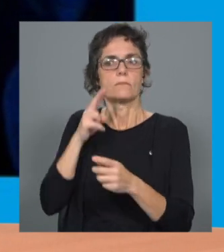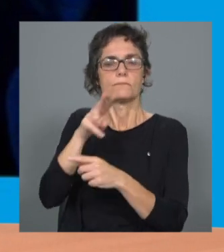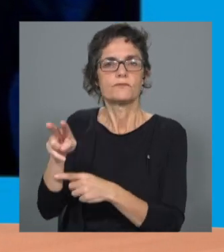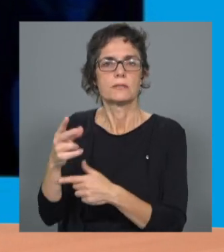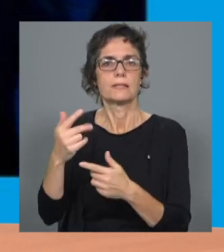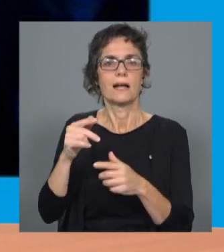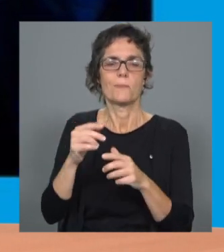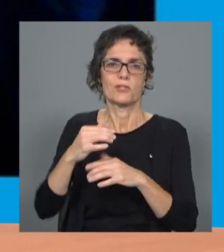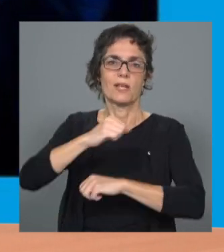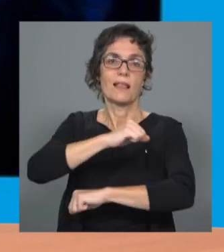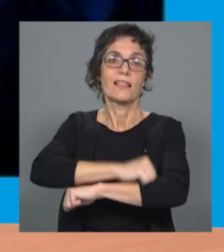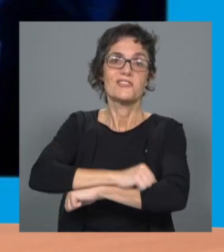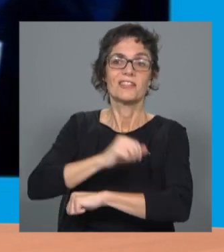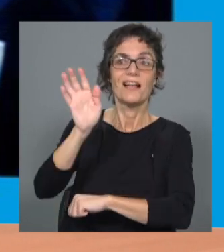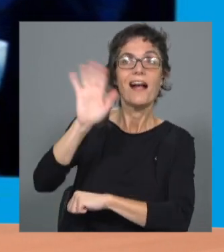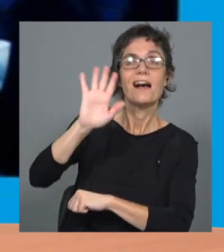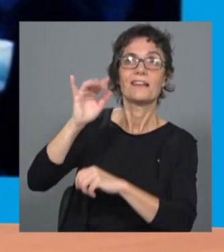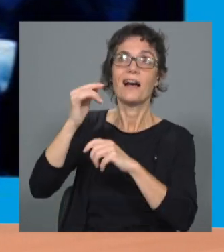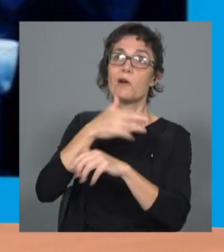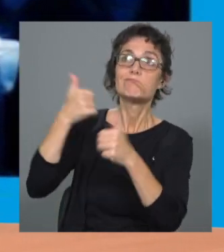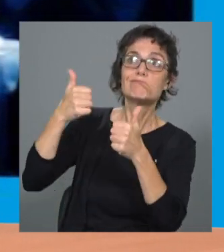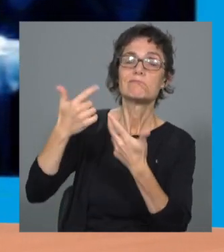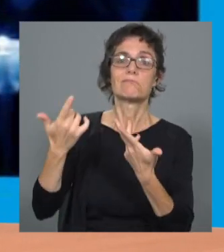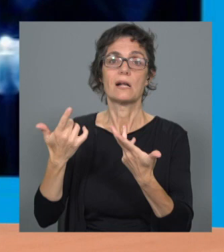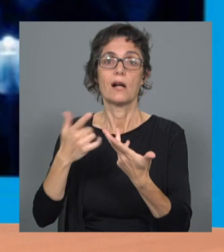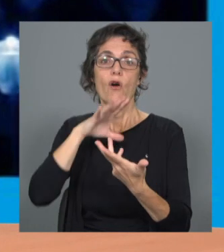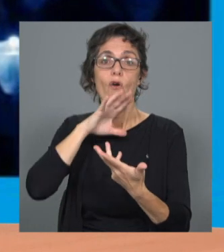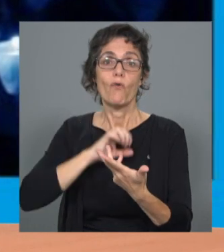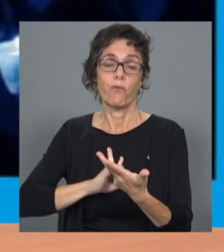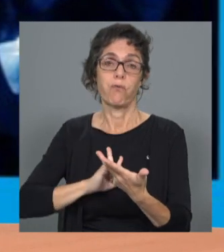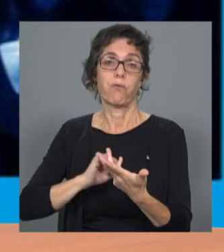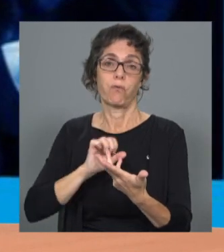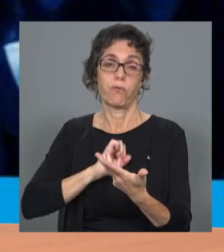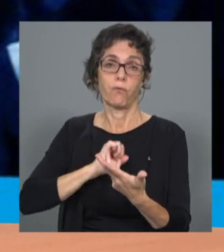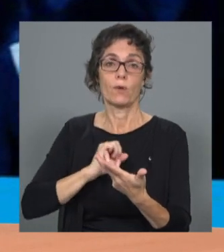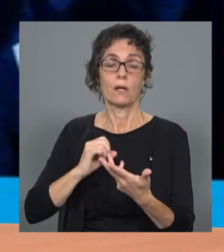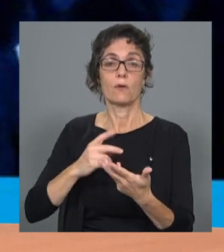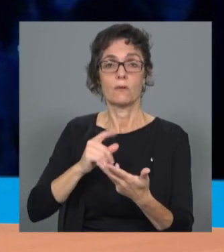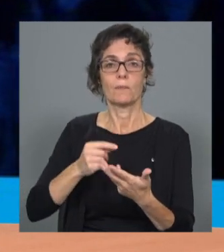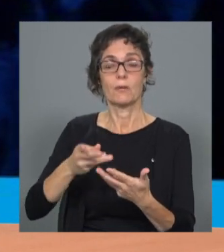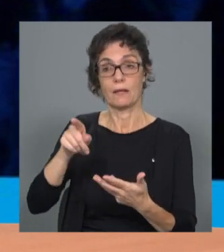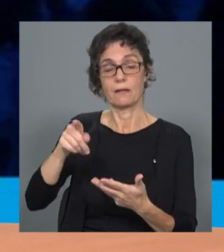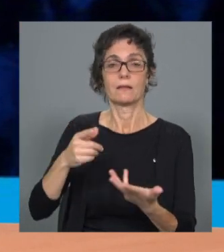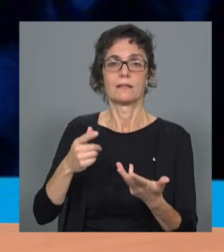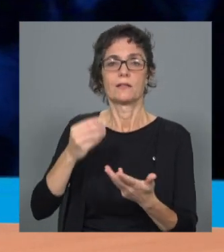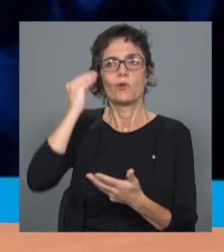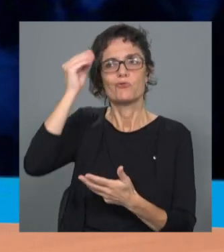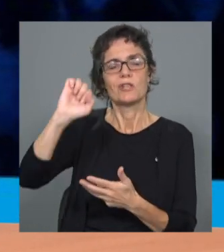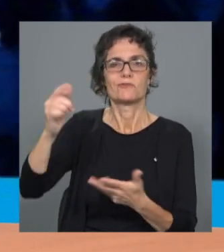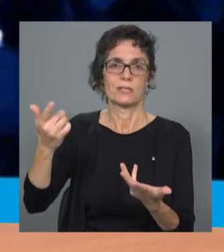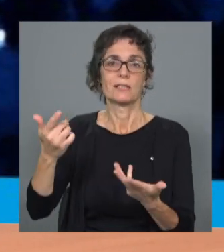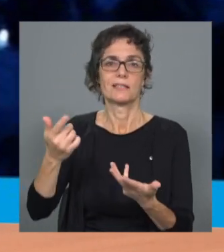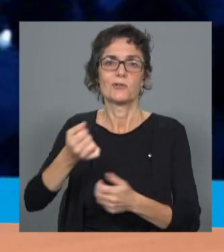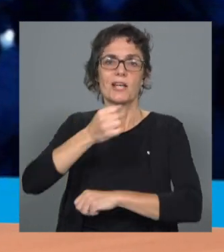menos da janela. Os meus filhos tinham muito saudades dos avós, como é óbvio. E tudo isso levou a